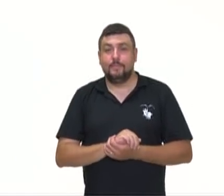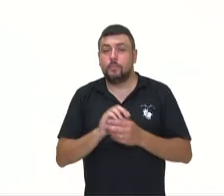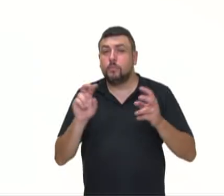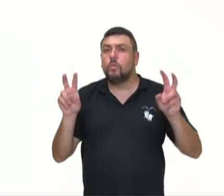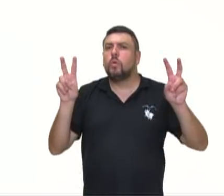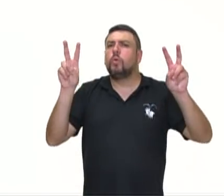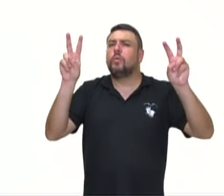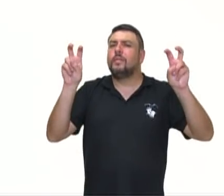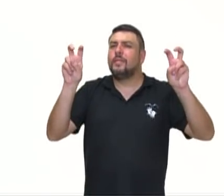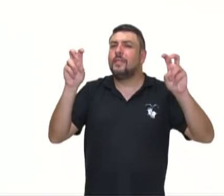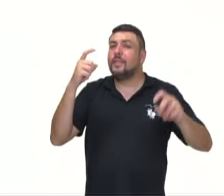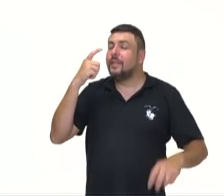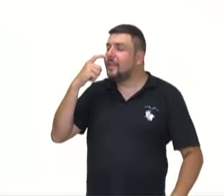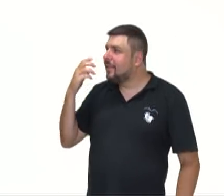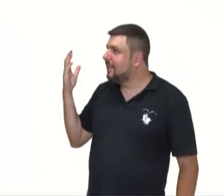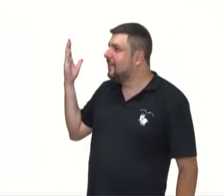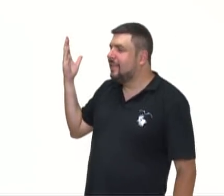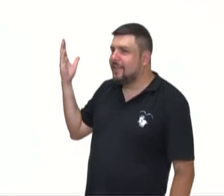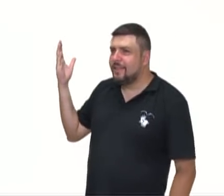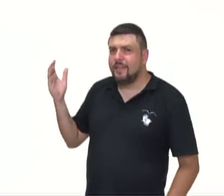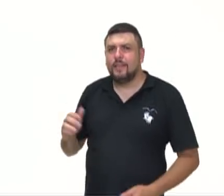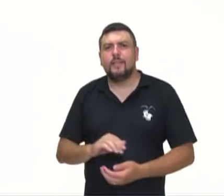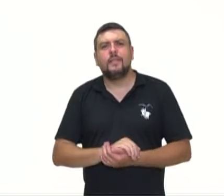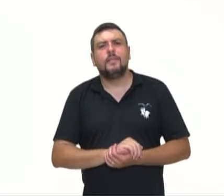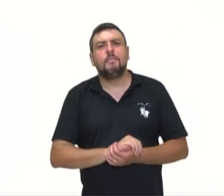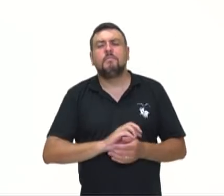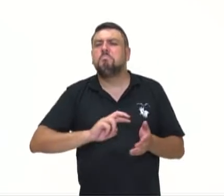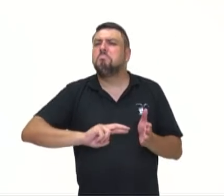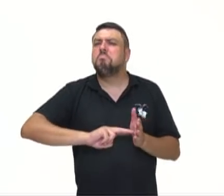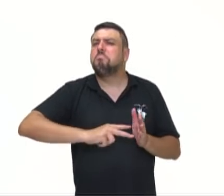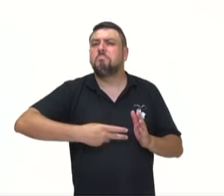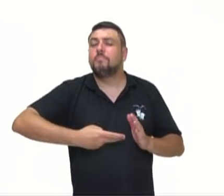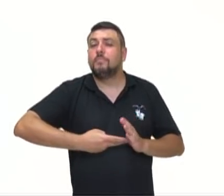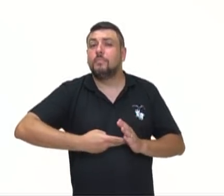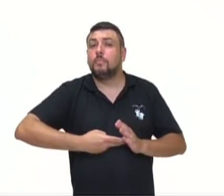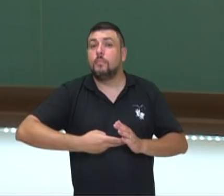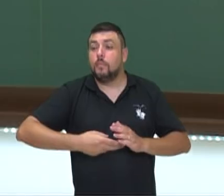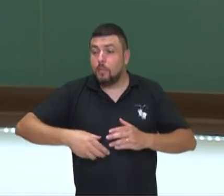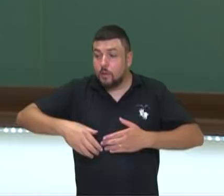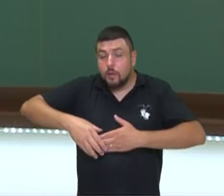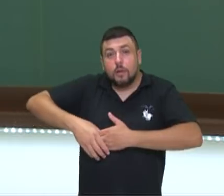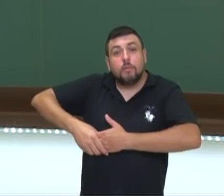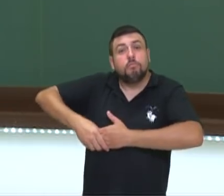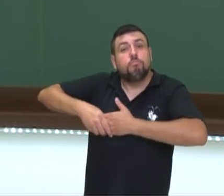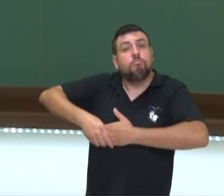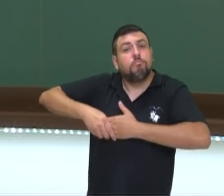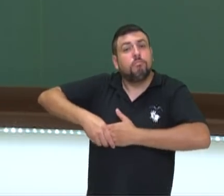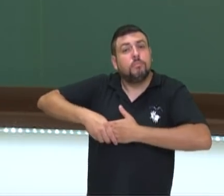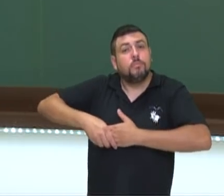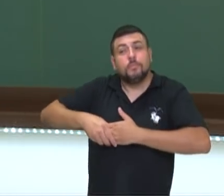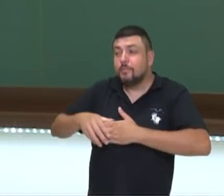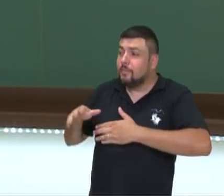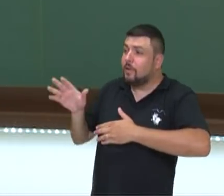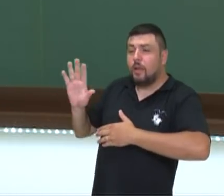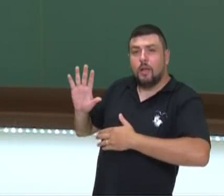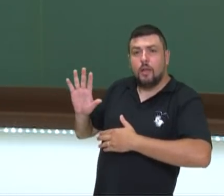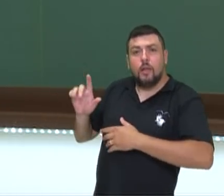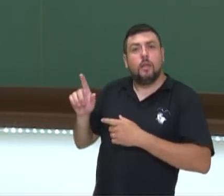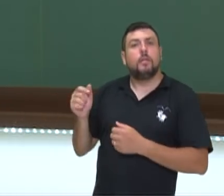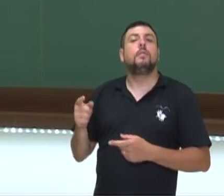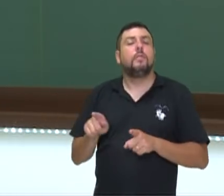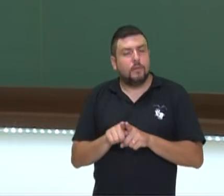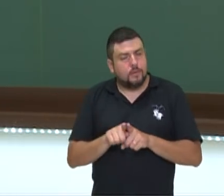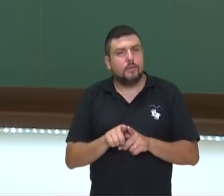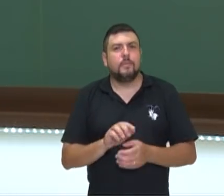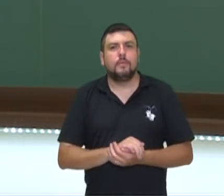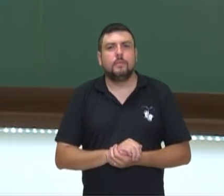olha. Greetings and farewells, que significa cumprimentos, né? De cumprimentar as pessoas e despedidas, né?